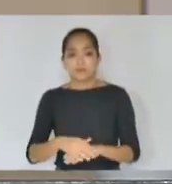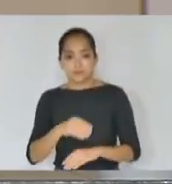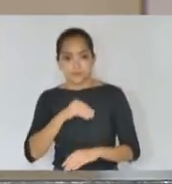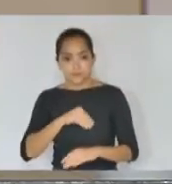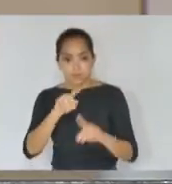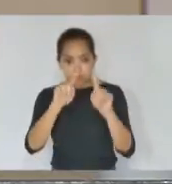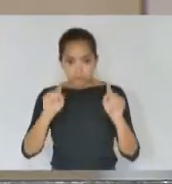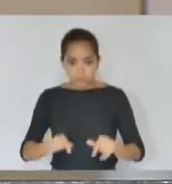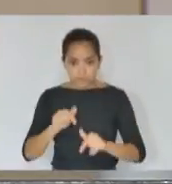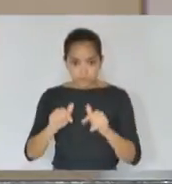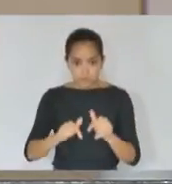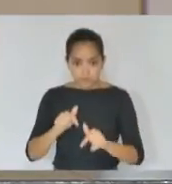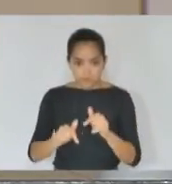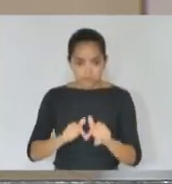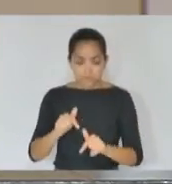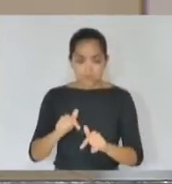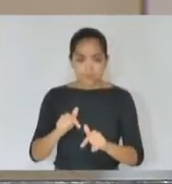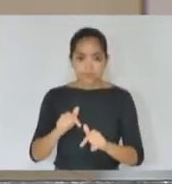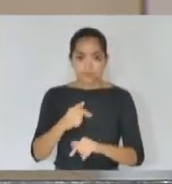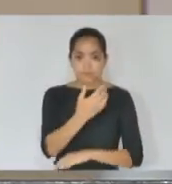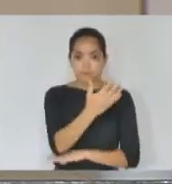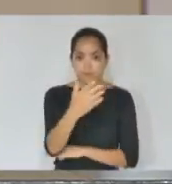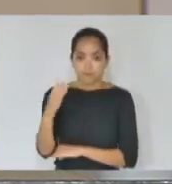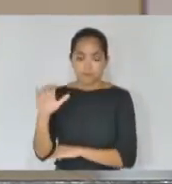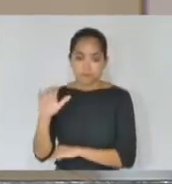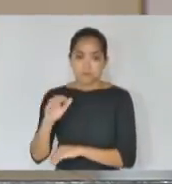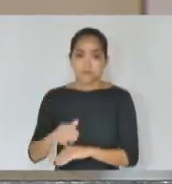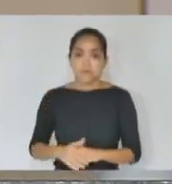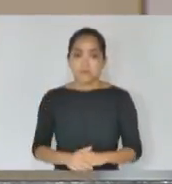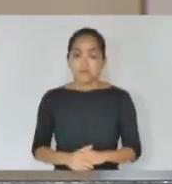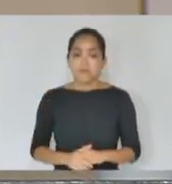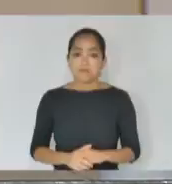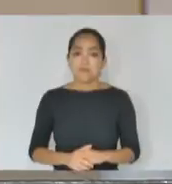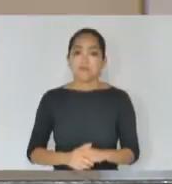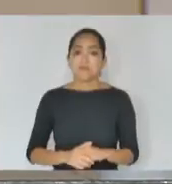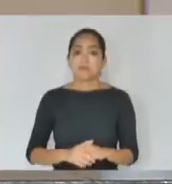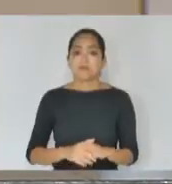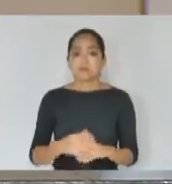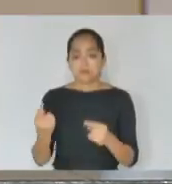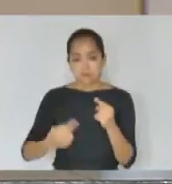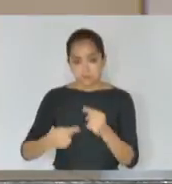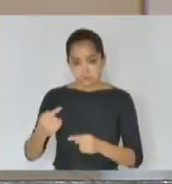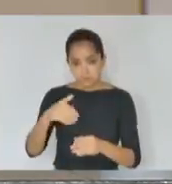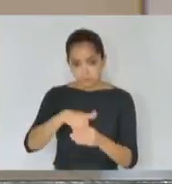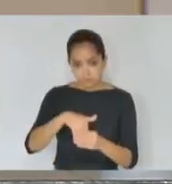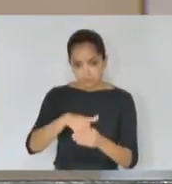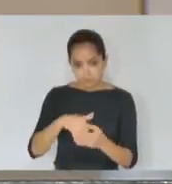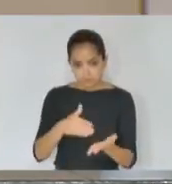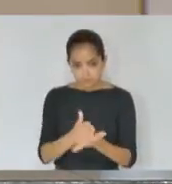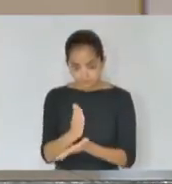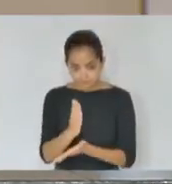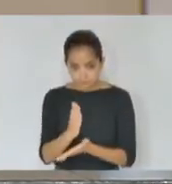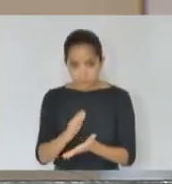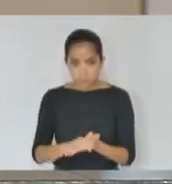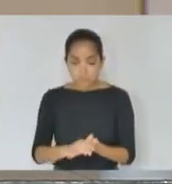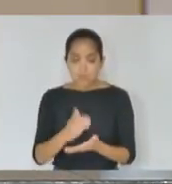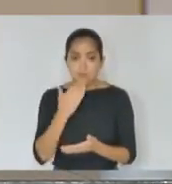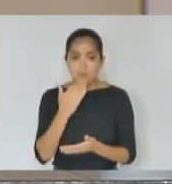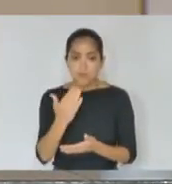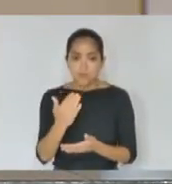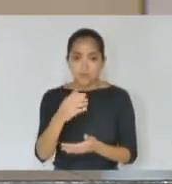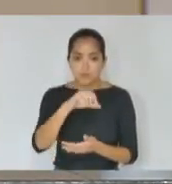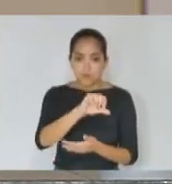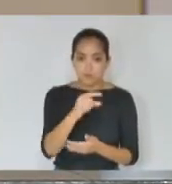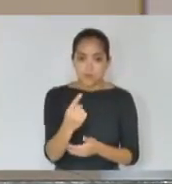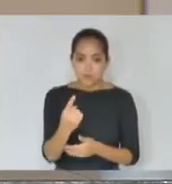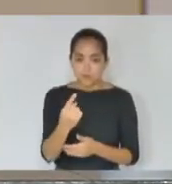do Instituto do Meio Ambiente de Santa Catarina. Em discussão, votação, aprovado. Pedido de informação número 91,